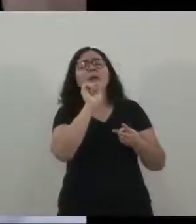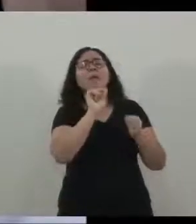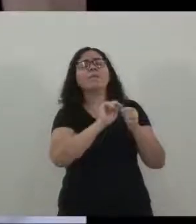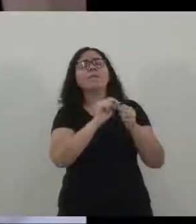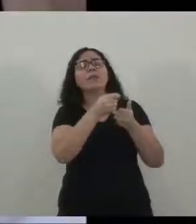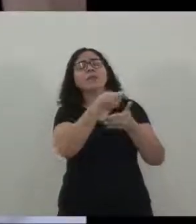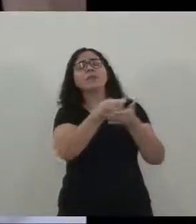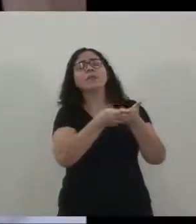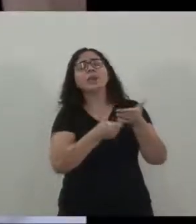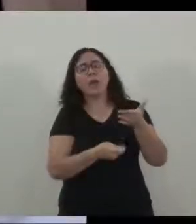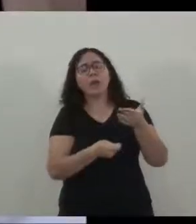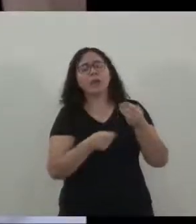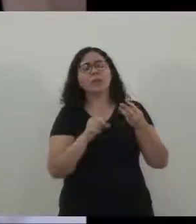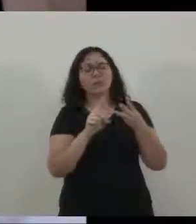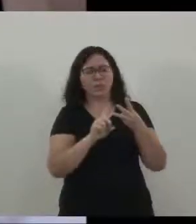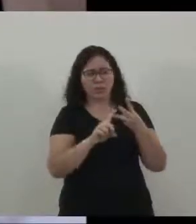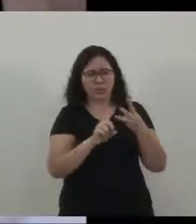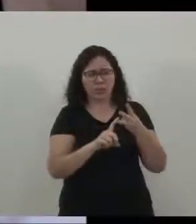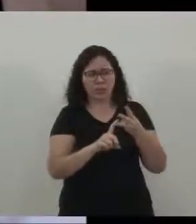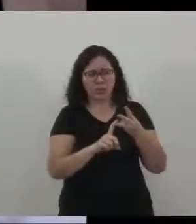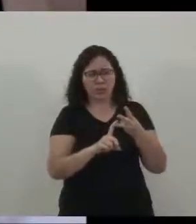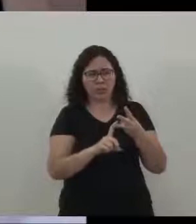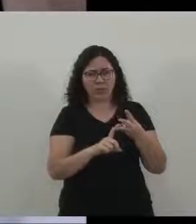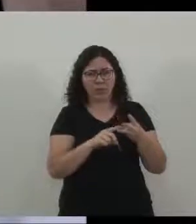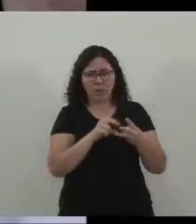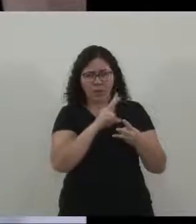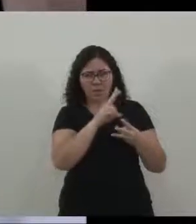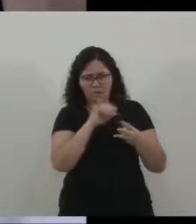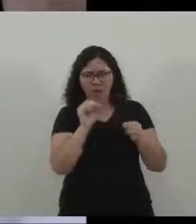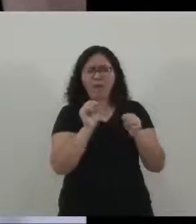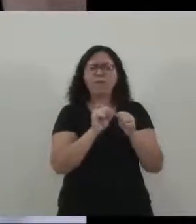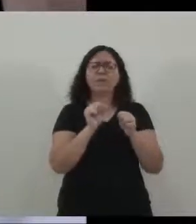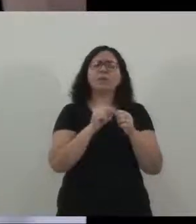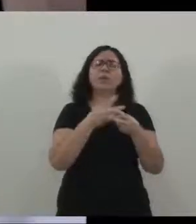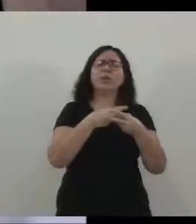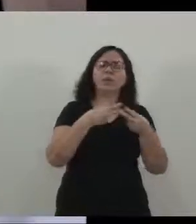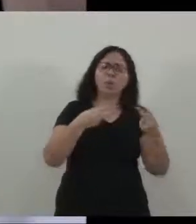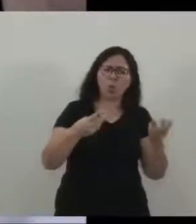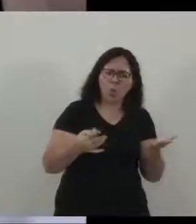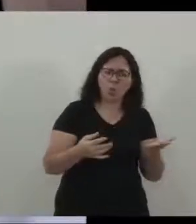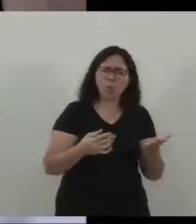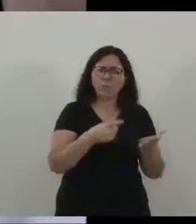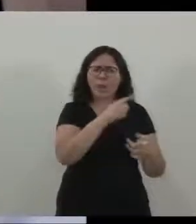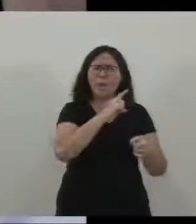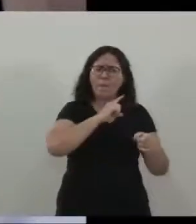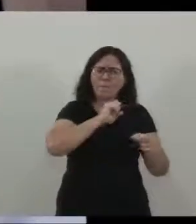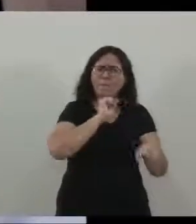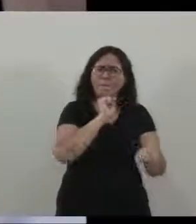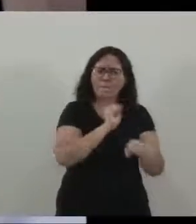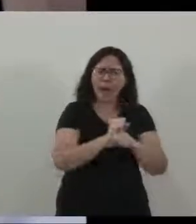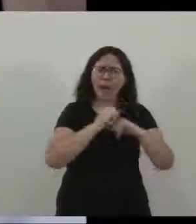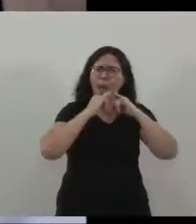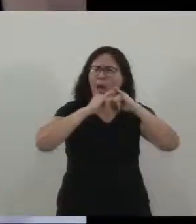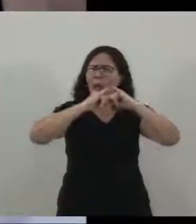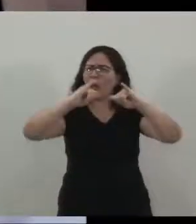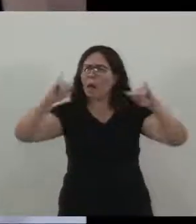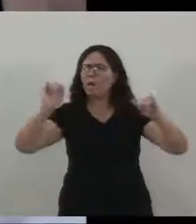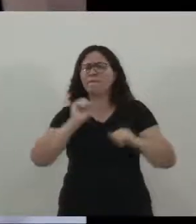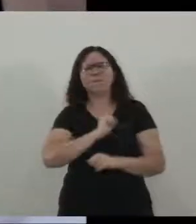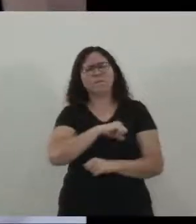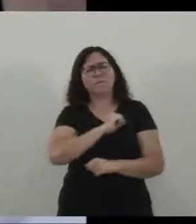dessa carta. E 3, se vai ser feito alguma coisa no sentido de inibir a propagação da carta criminosa,